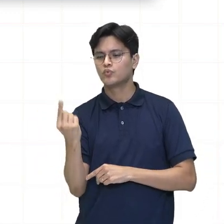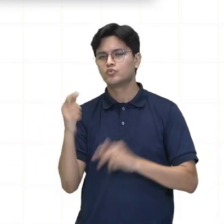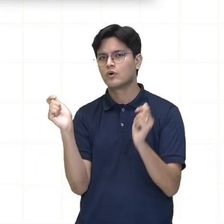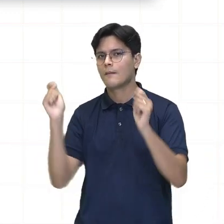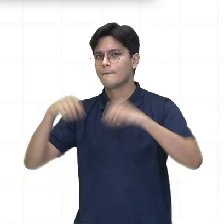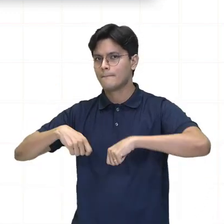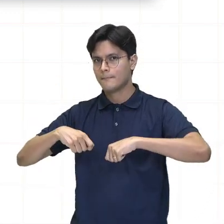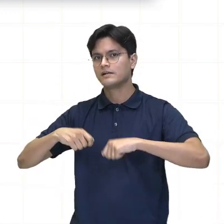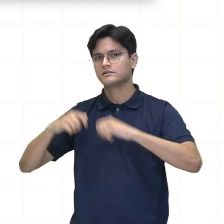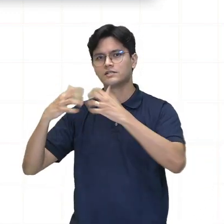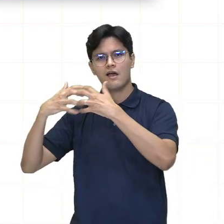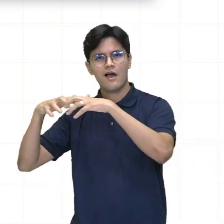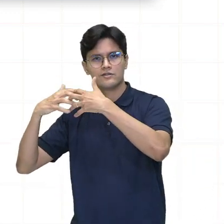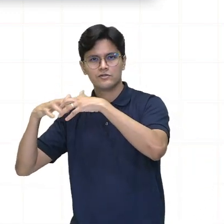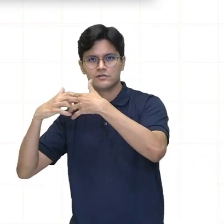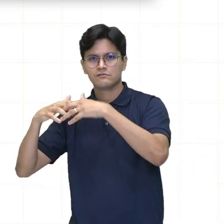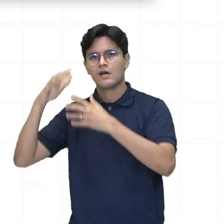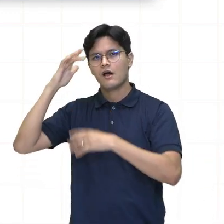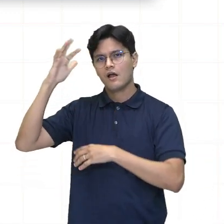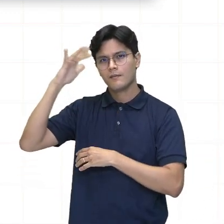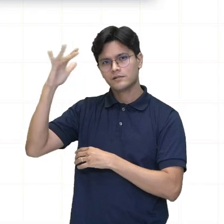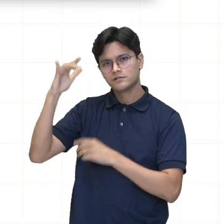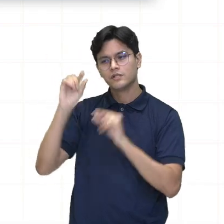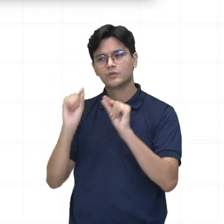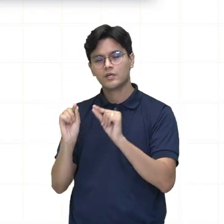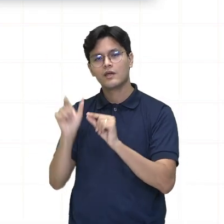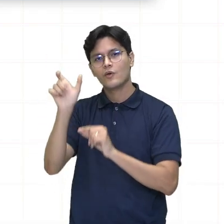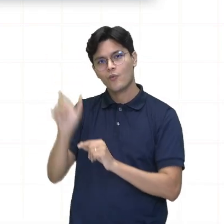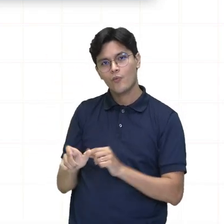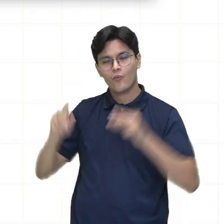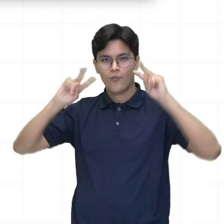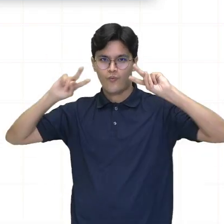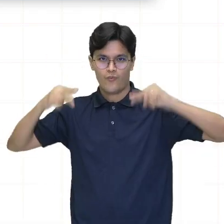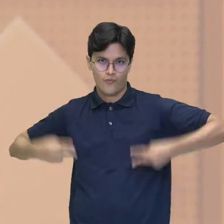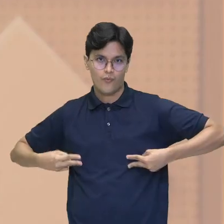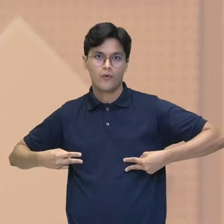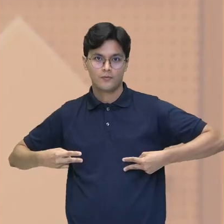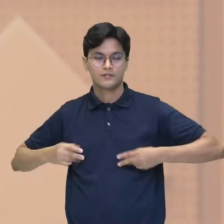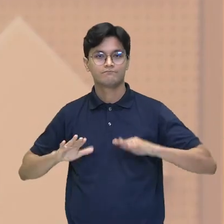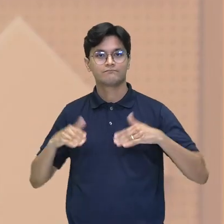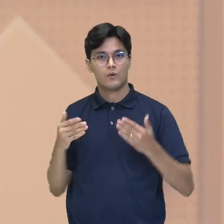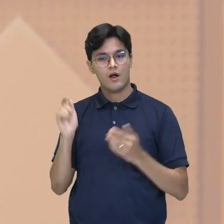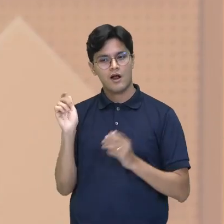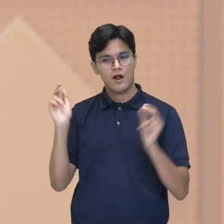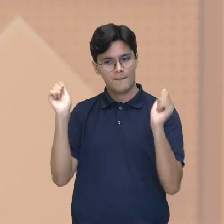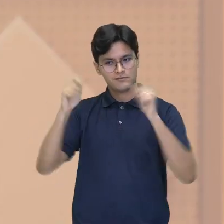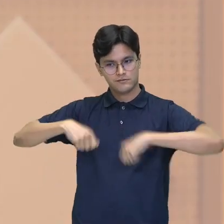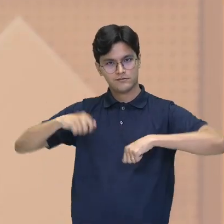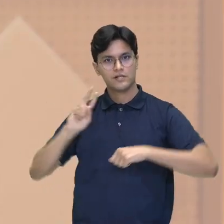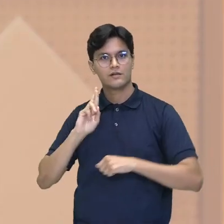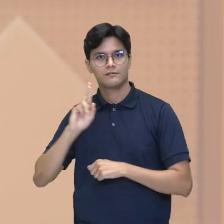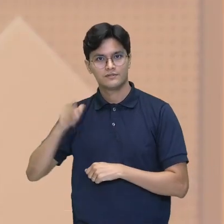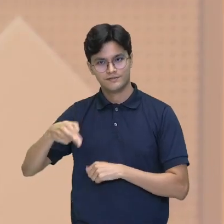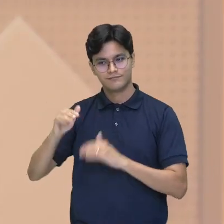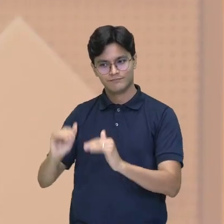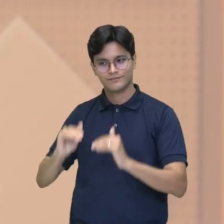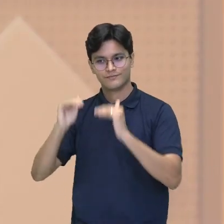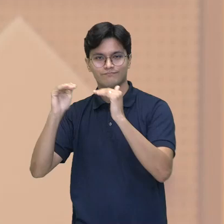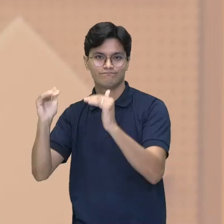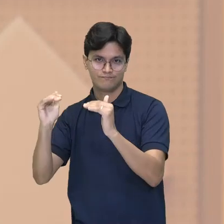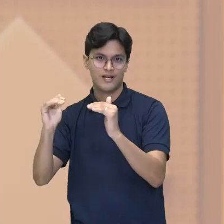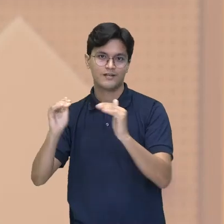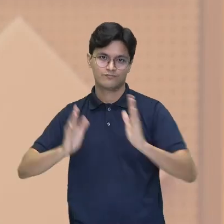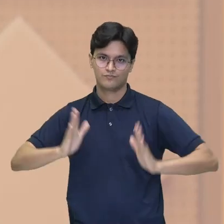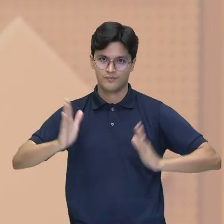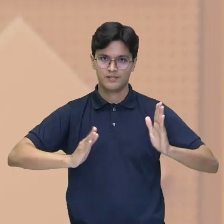E essa racionalidade, ela vai ser exaltada justamente com o quê? com o antropocentrismo, ou seja,